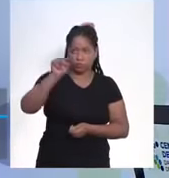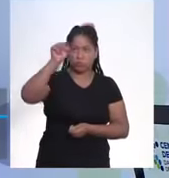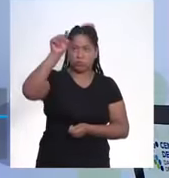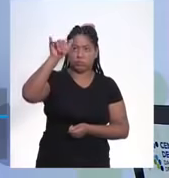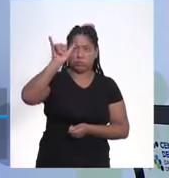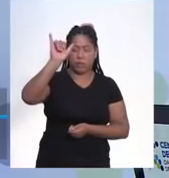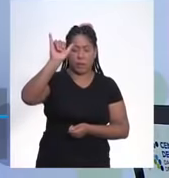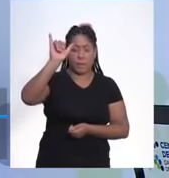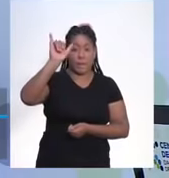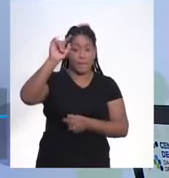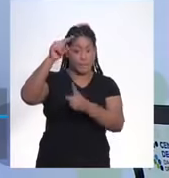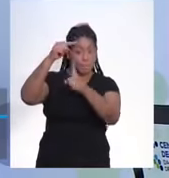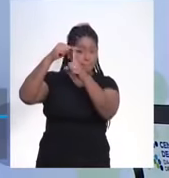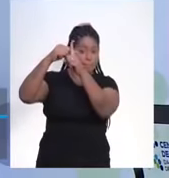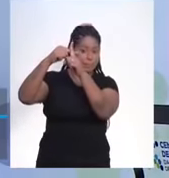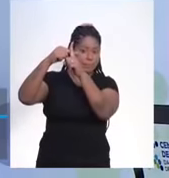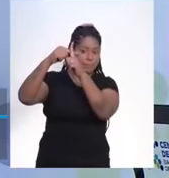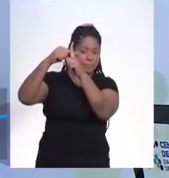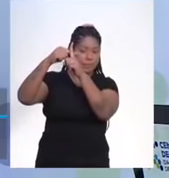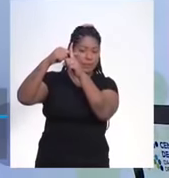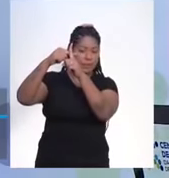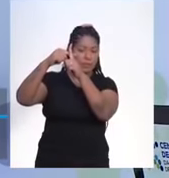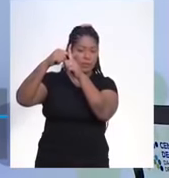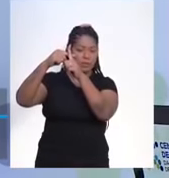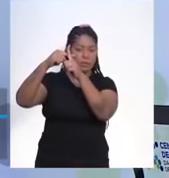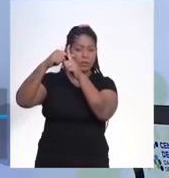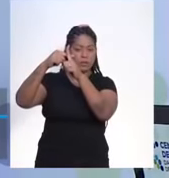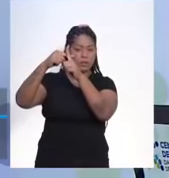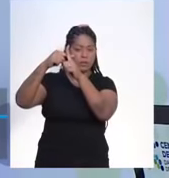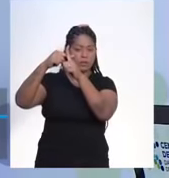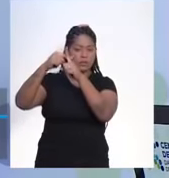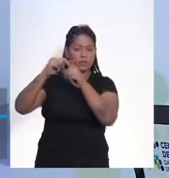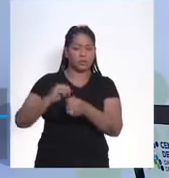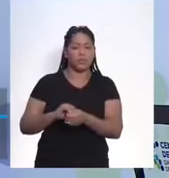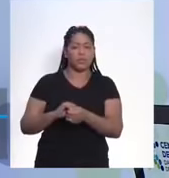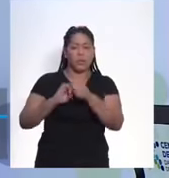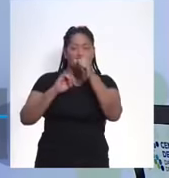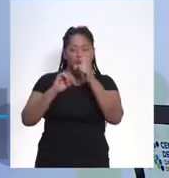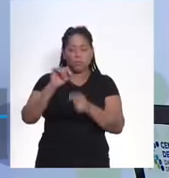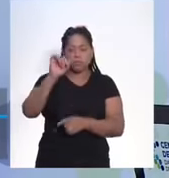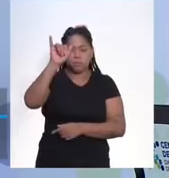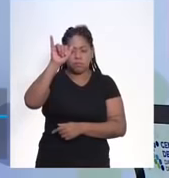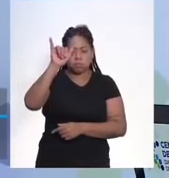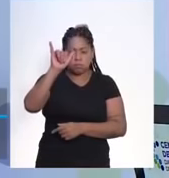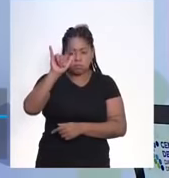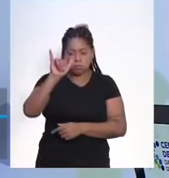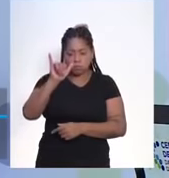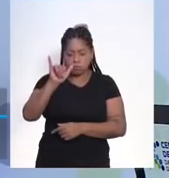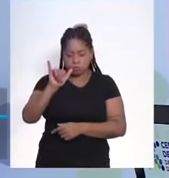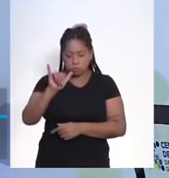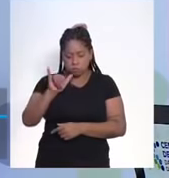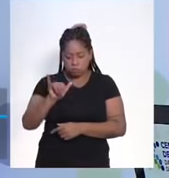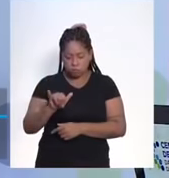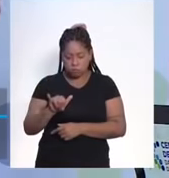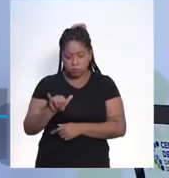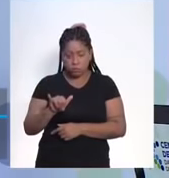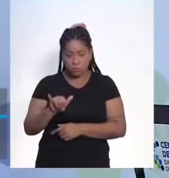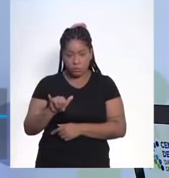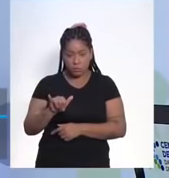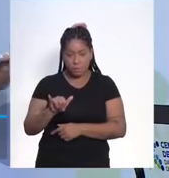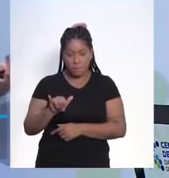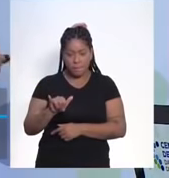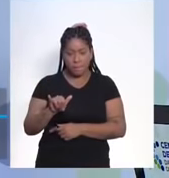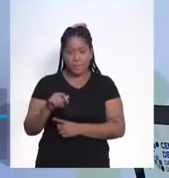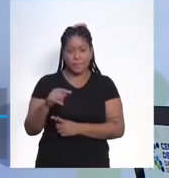é positivo por isso que eu adicionei esse eu no caso decência a movimentação aí no caso eu teria